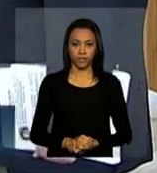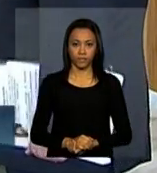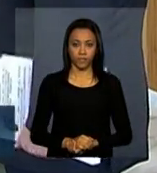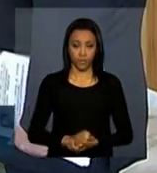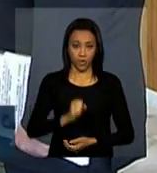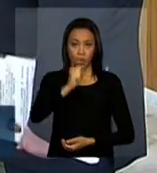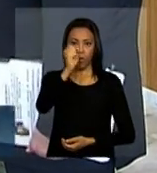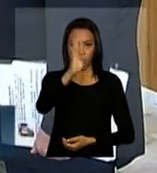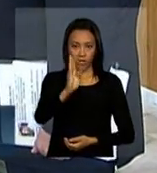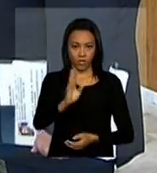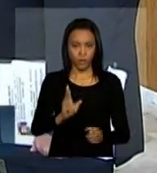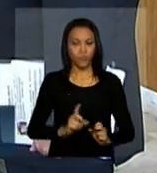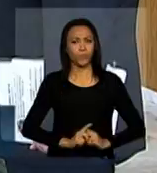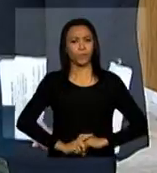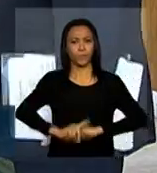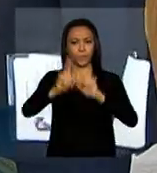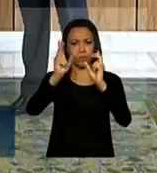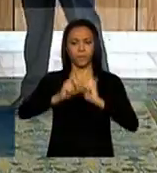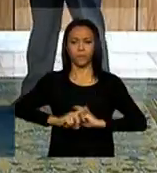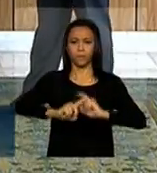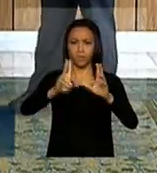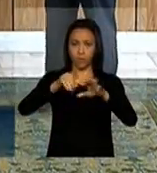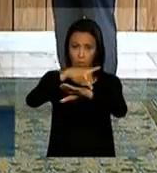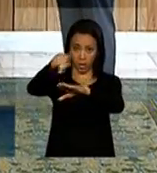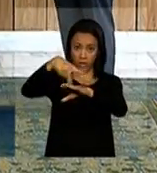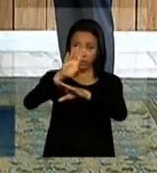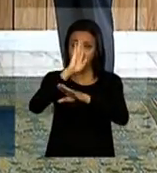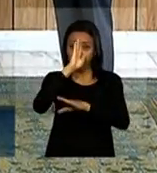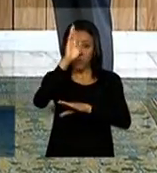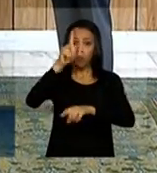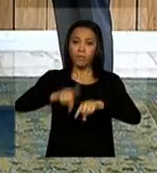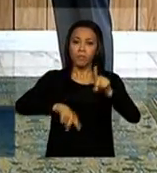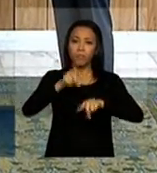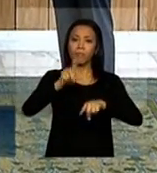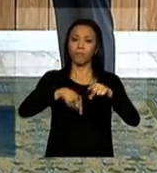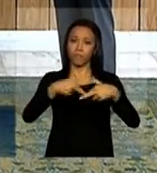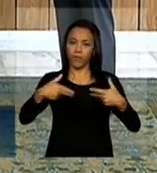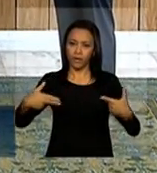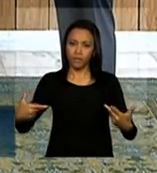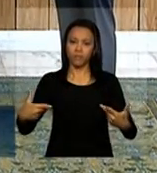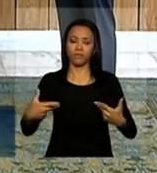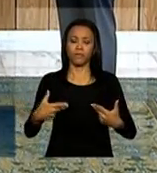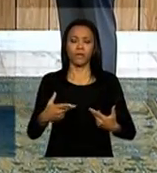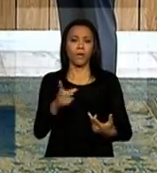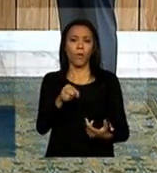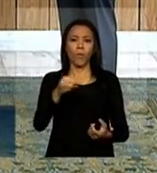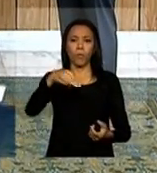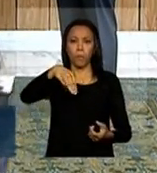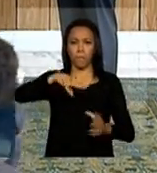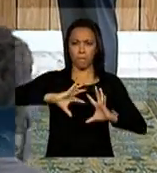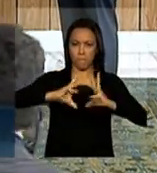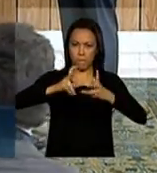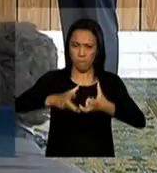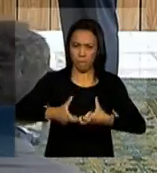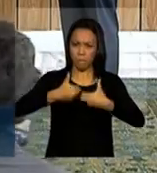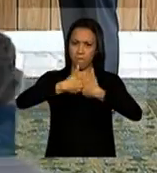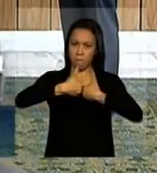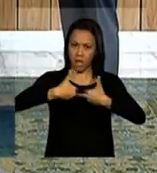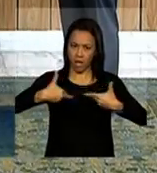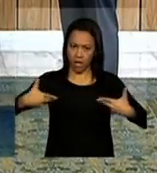O Brasil exporta para a Nicarágua principalmente produtos manufaturados, como máquinas